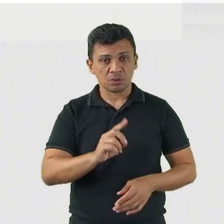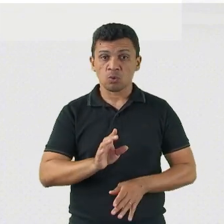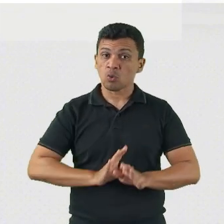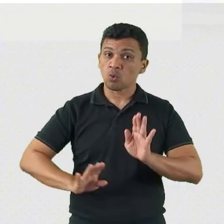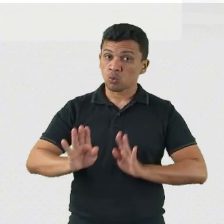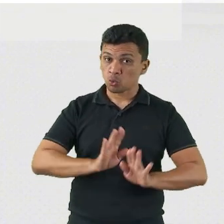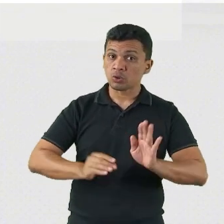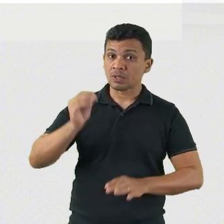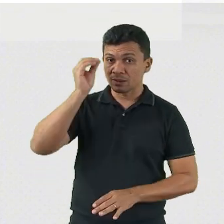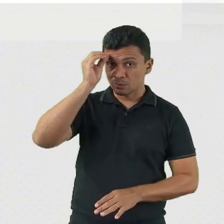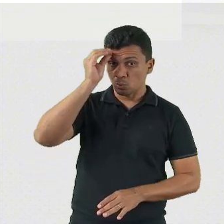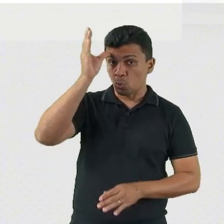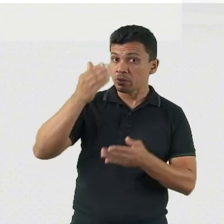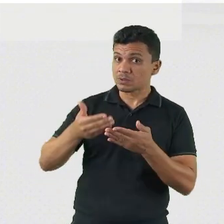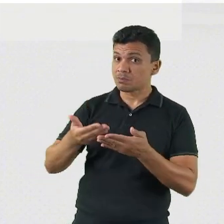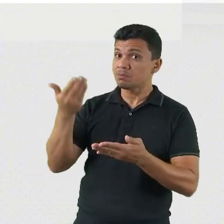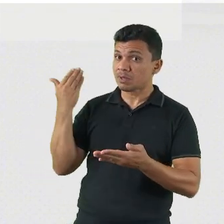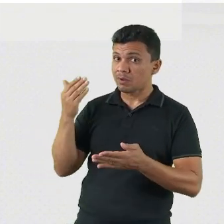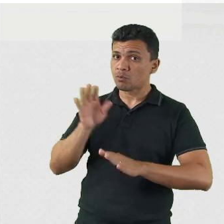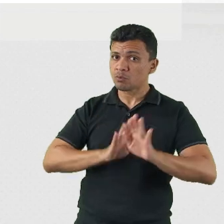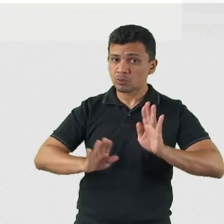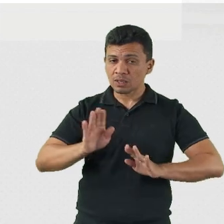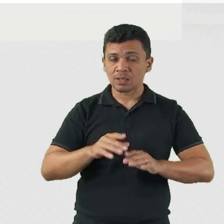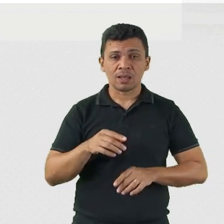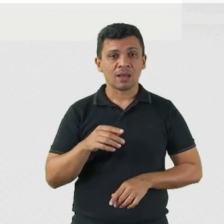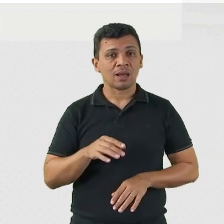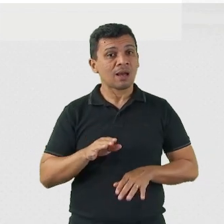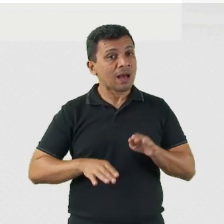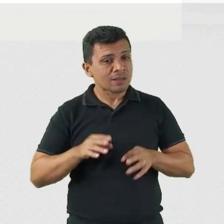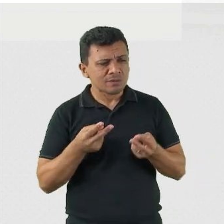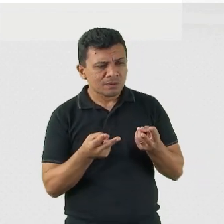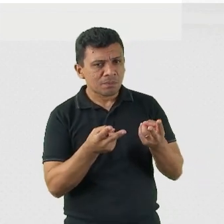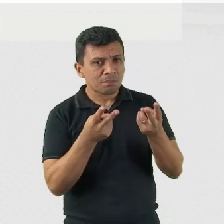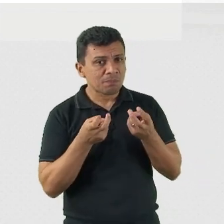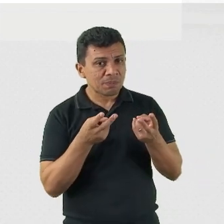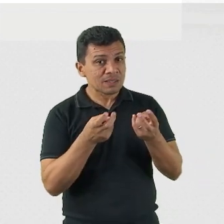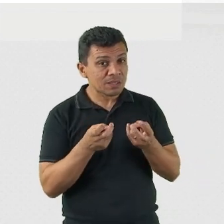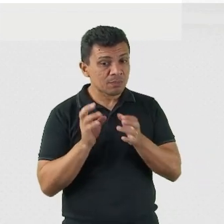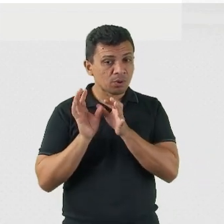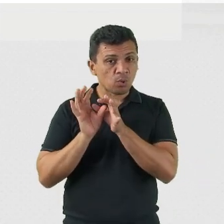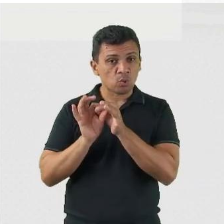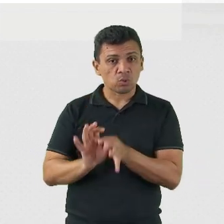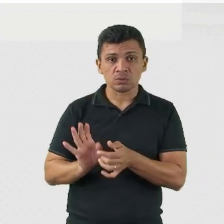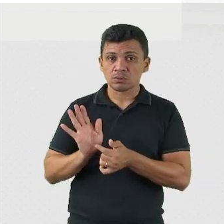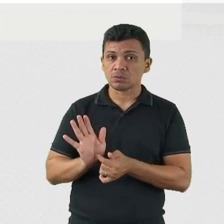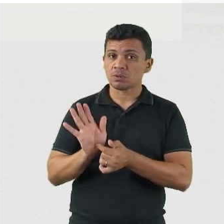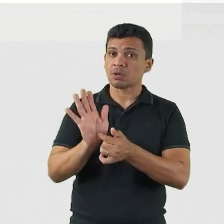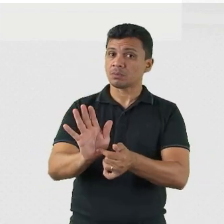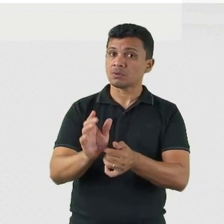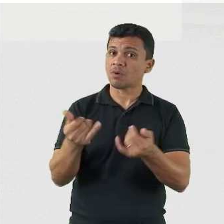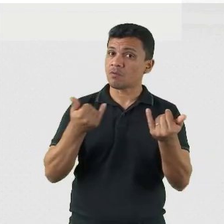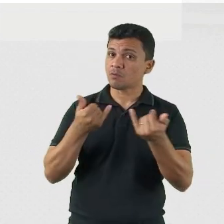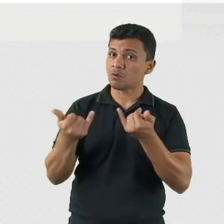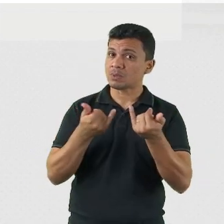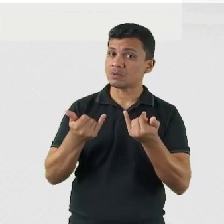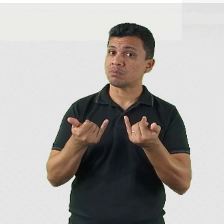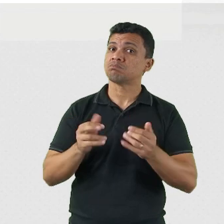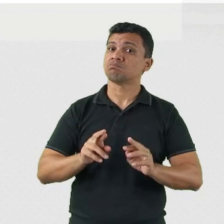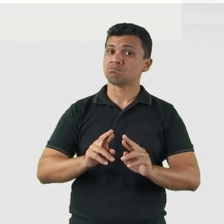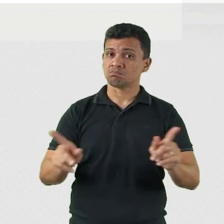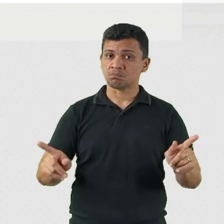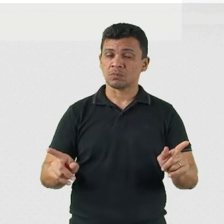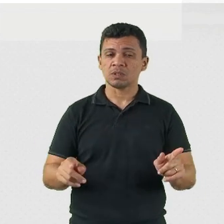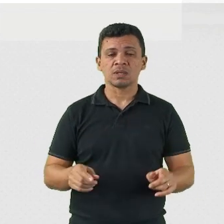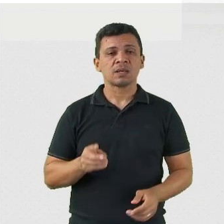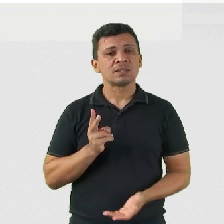com o conhecimento prévio, porque às vezes a gente tem uma percepção, mas o contexto apresenta uma outra informação. Então, é